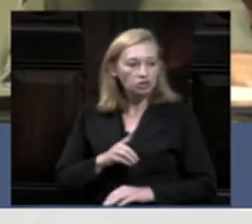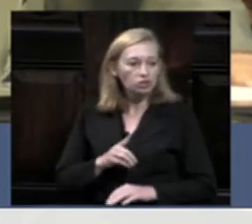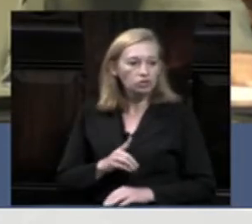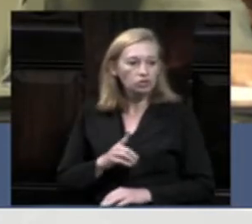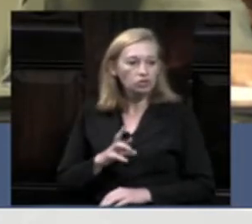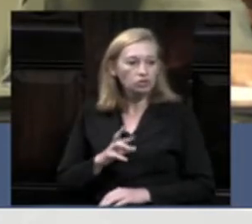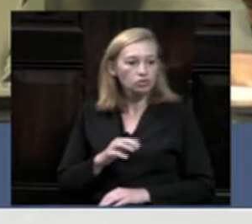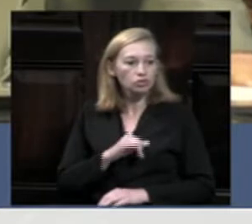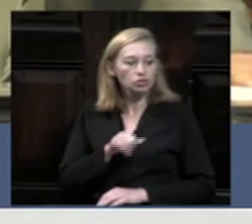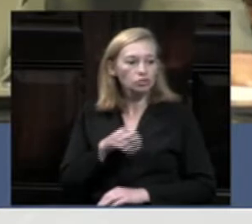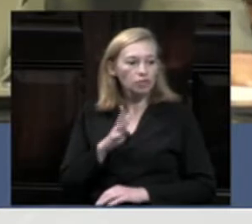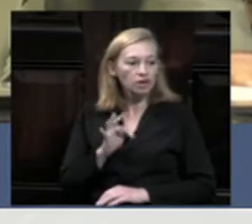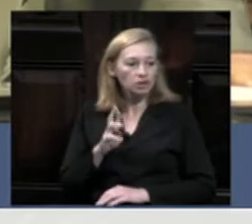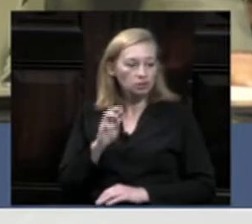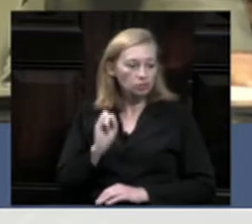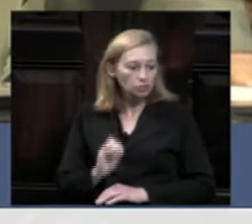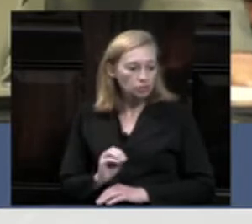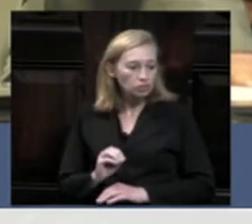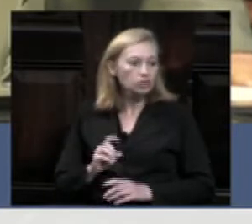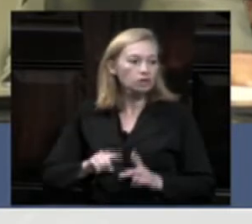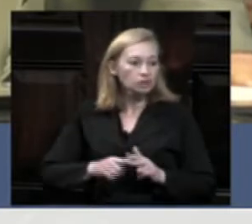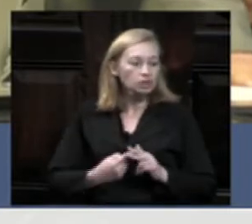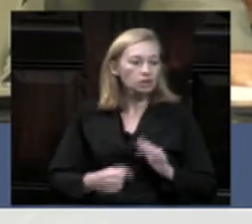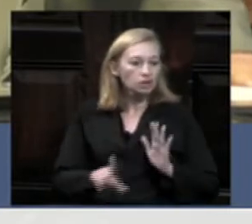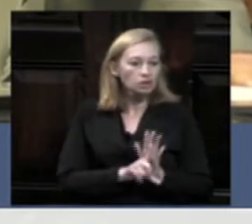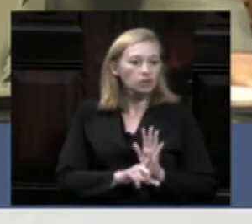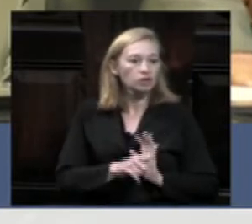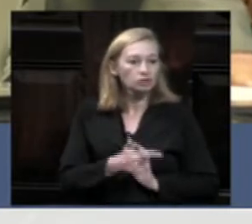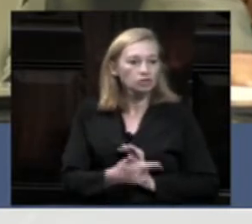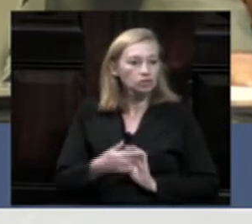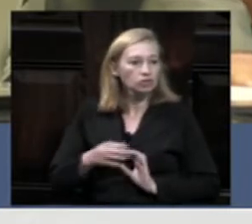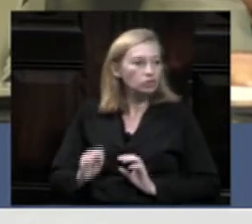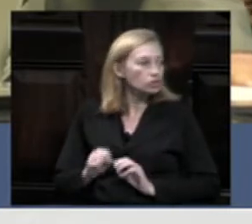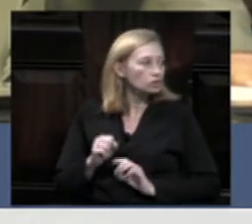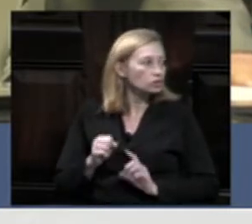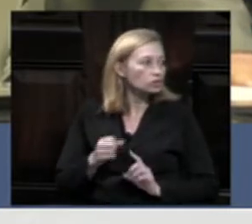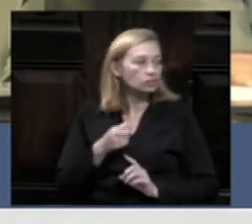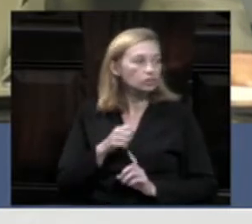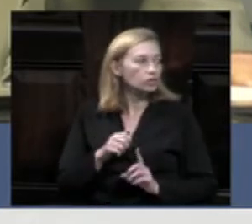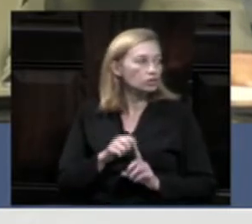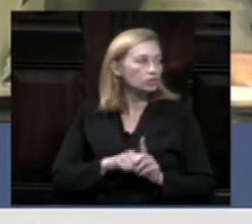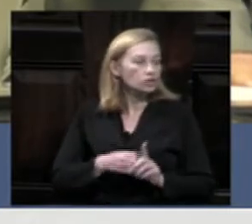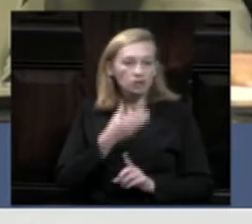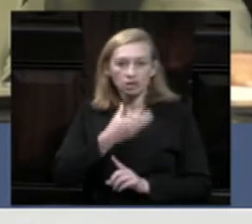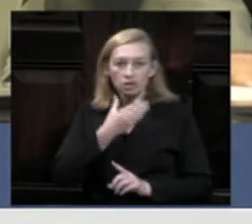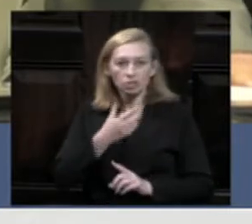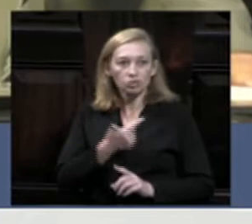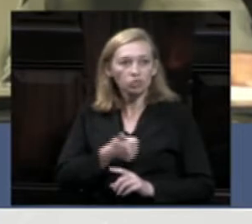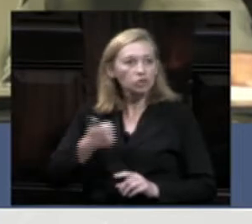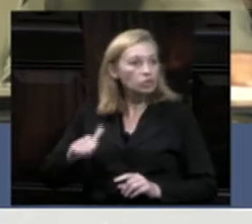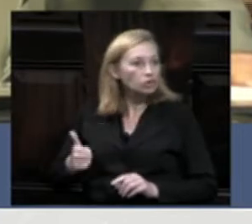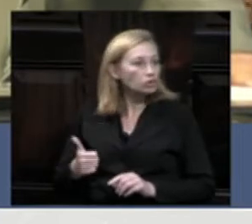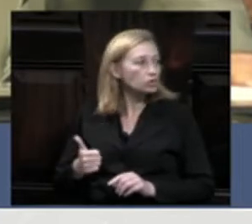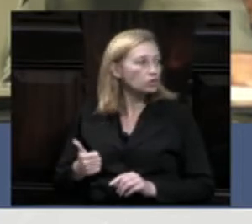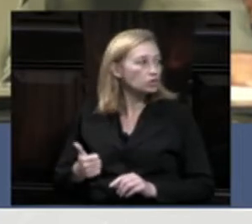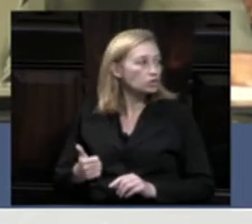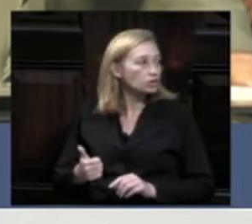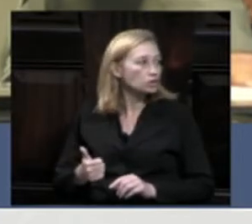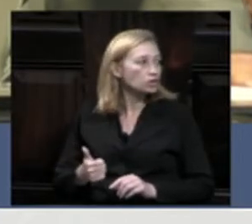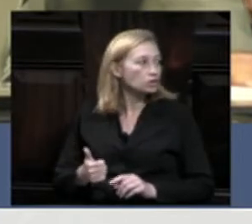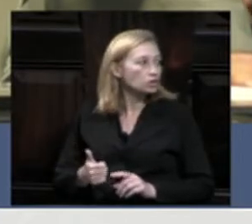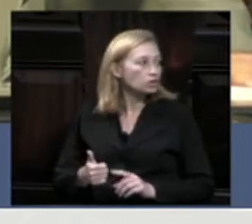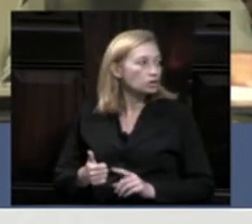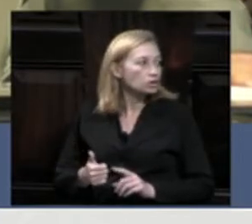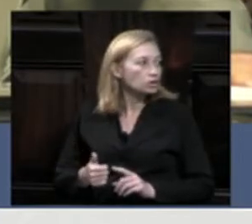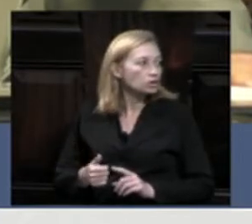Lei 6.138, de 28 de dezembro de 2011, que altera a Lei 2804, de 8 de outubro de 97, e